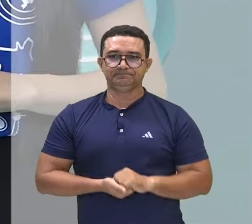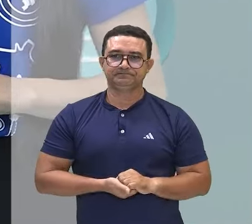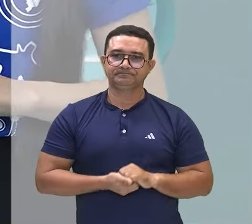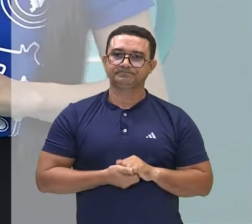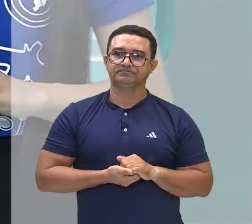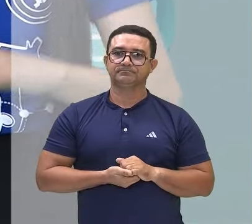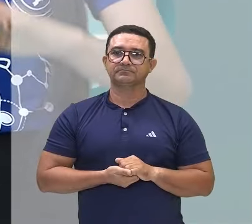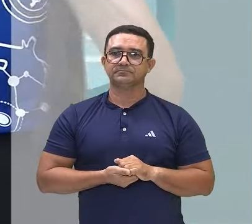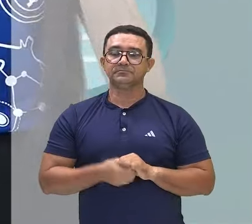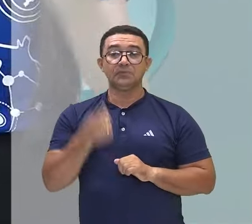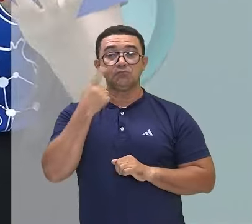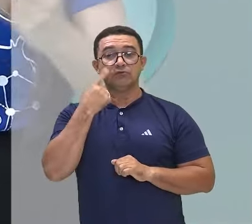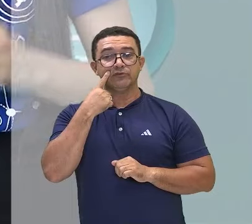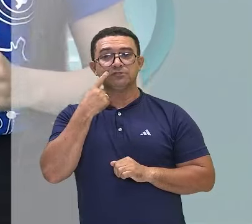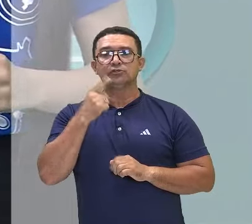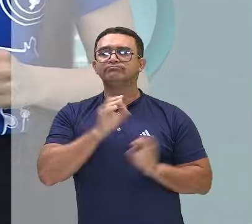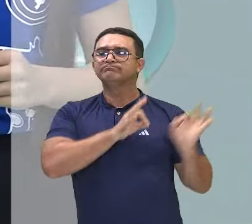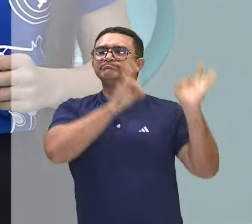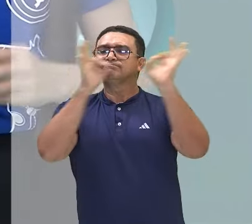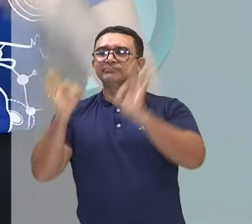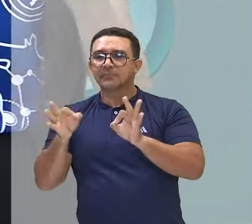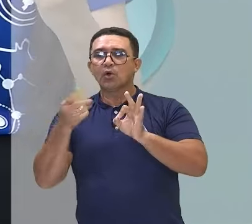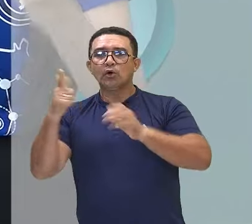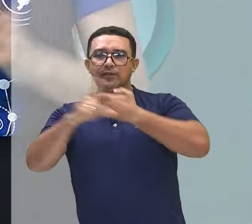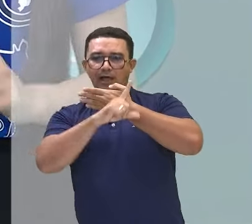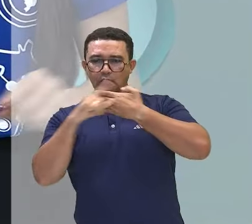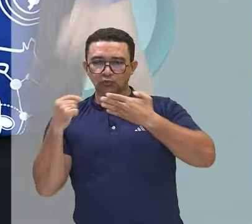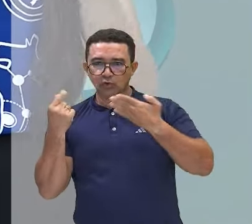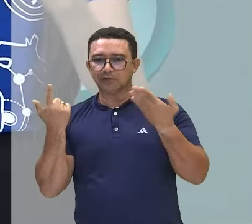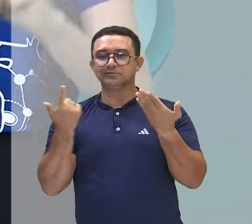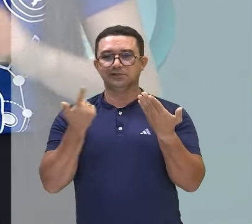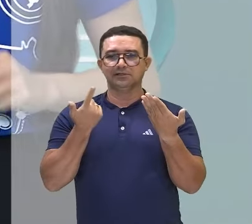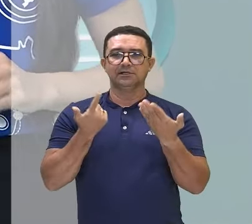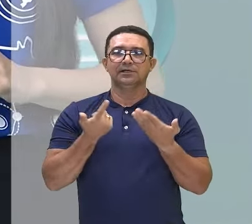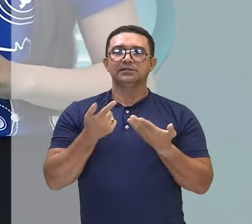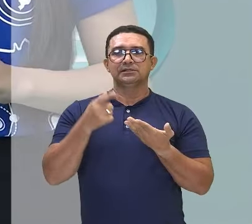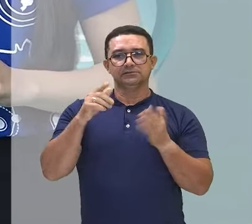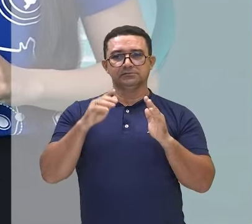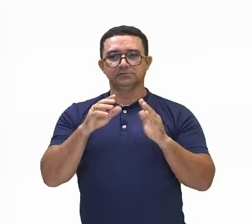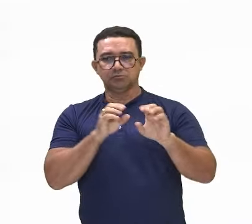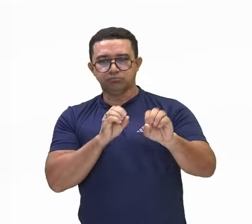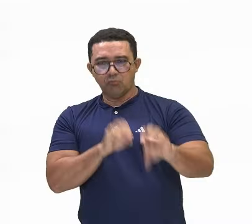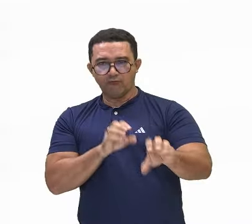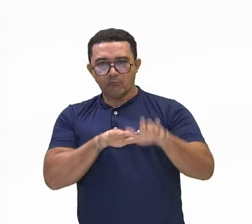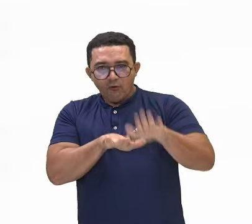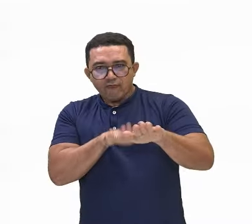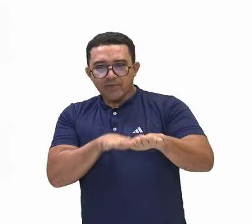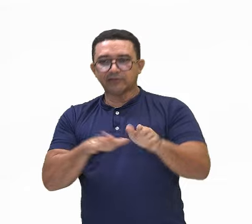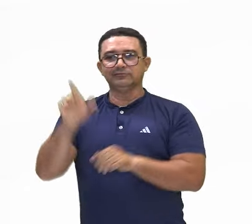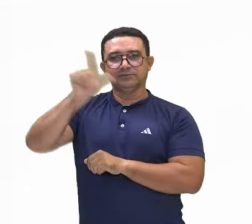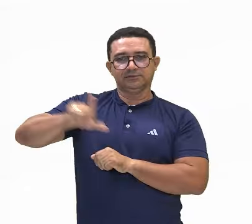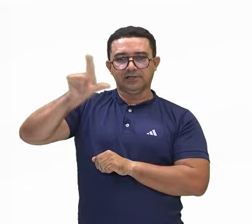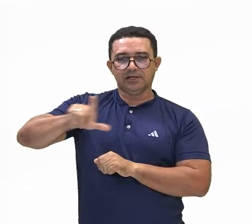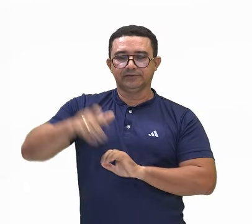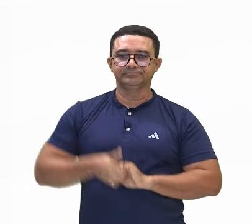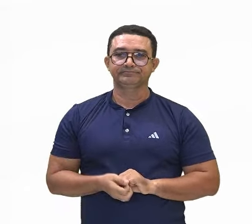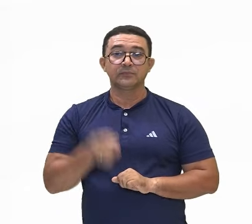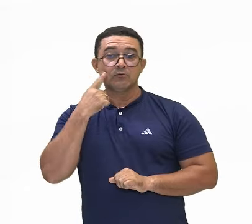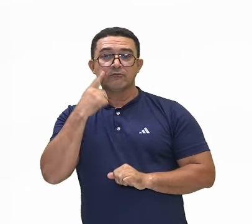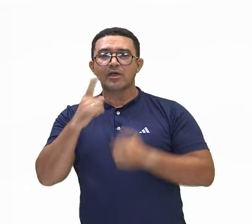aí outra autora a respeito dessa escola literária, o seguinte, vejam aí. Então, agora nós vamos ver os autores